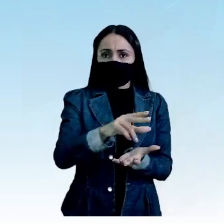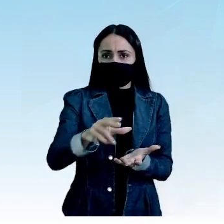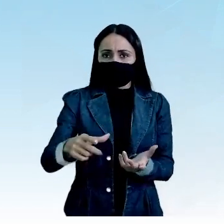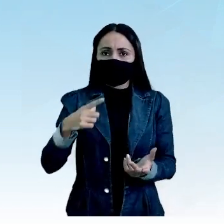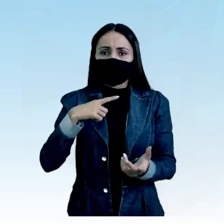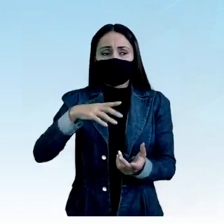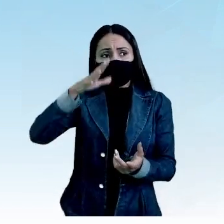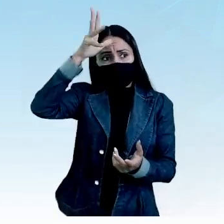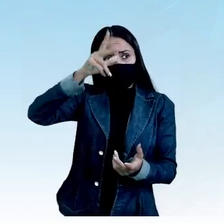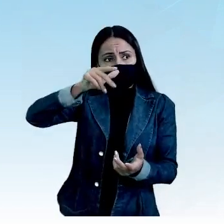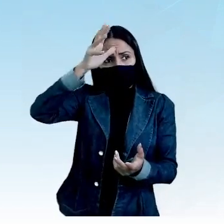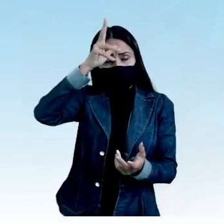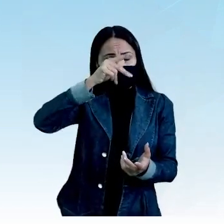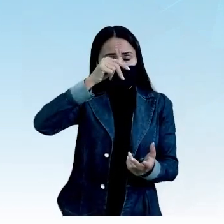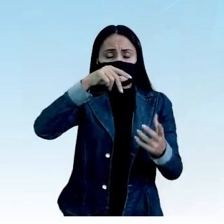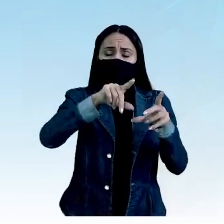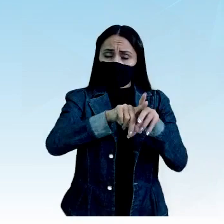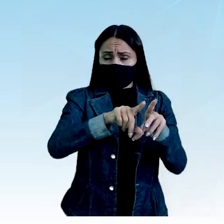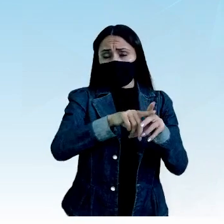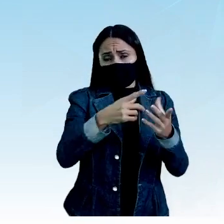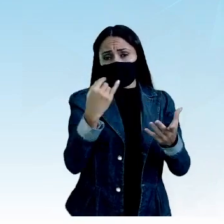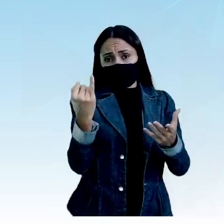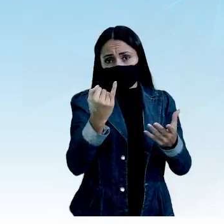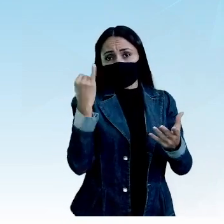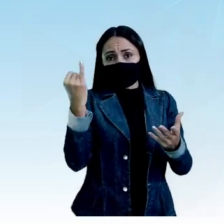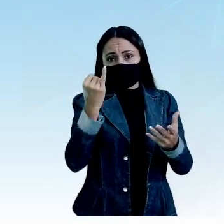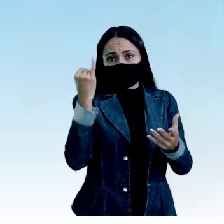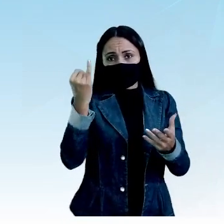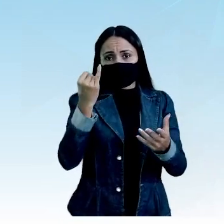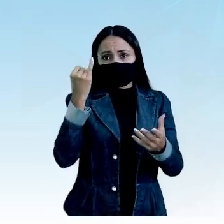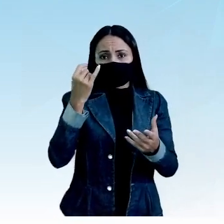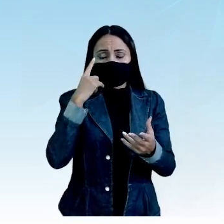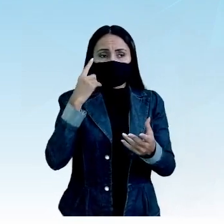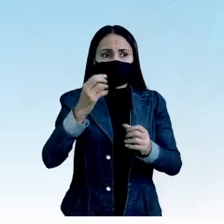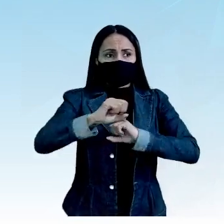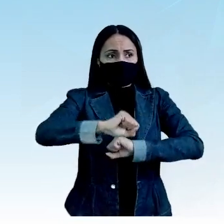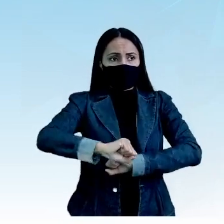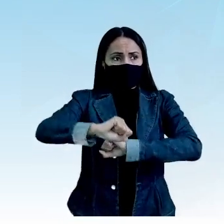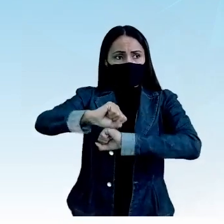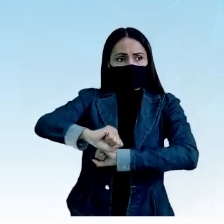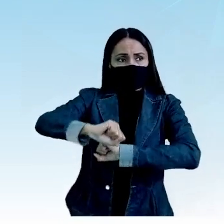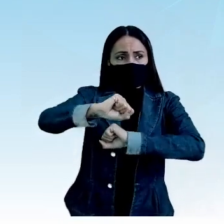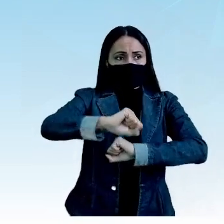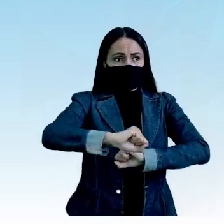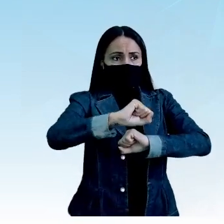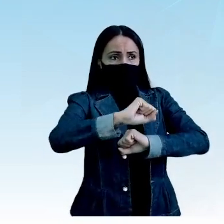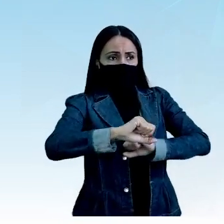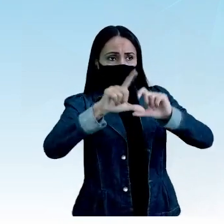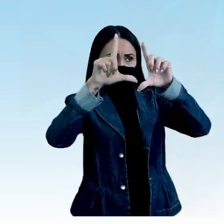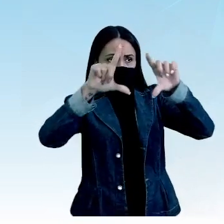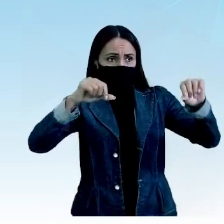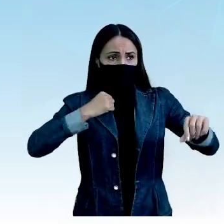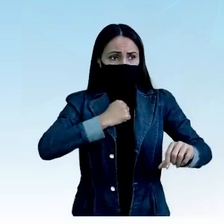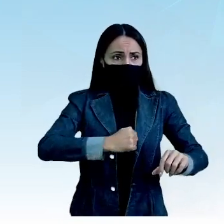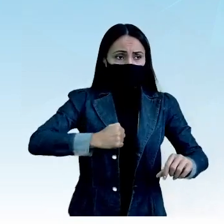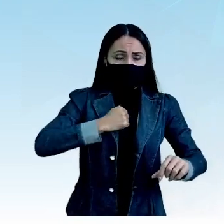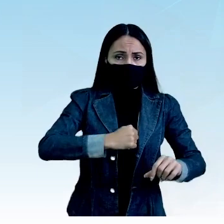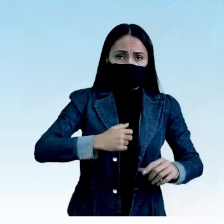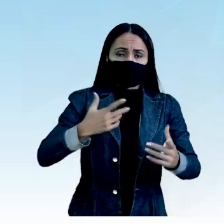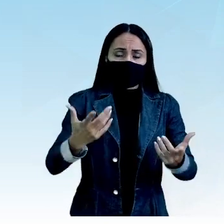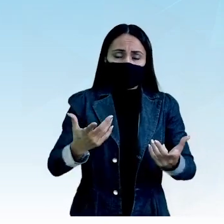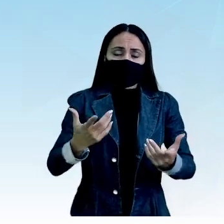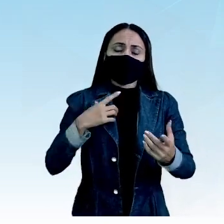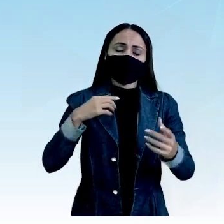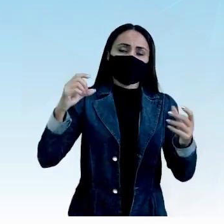Galo da Madrugada, certo? O Bloco da Saudade, entre tantos outros. Hoje nós fazemos essa homenagem a